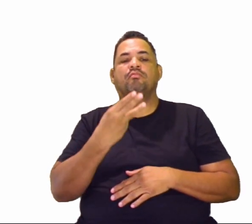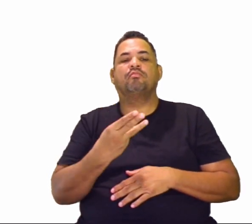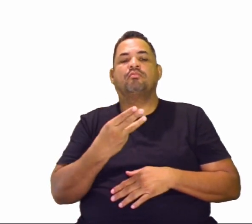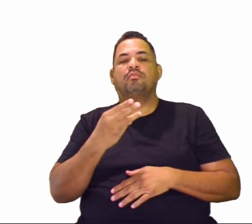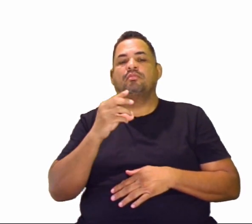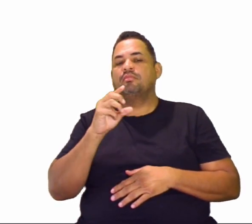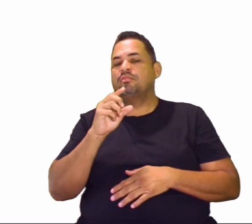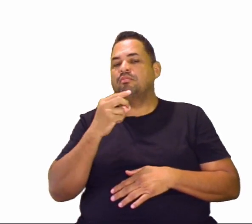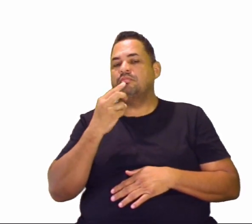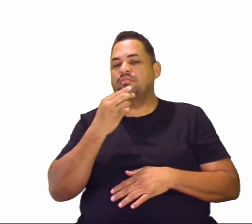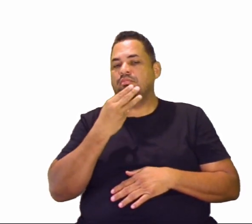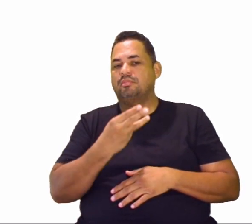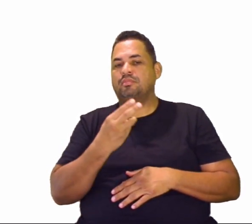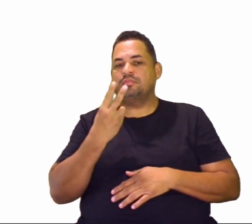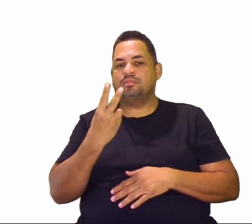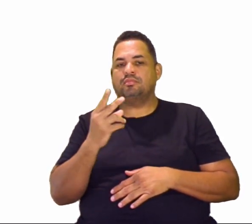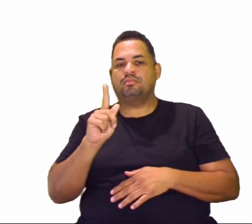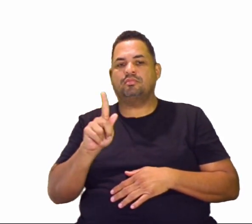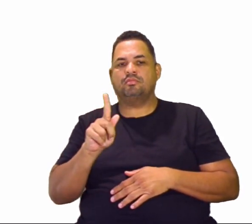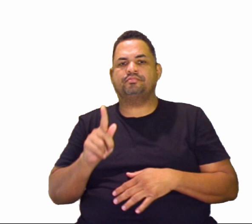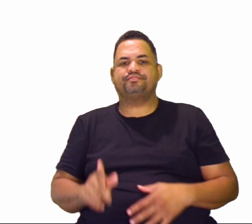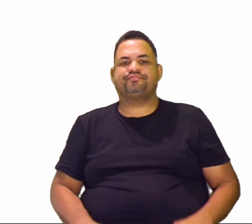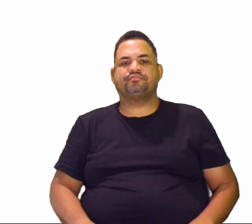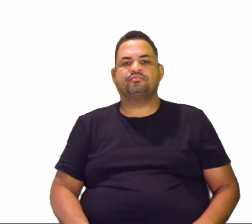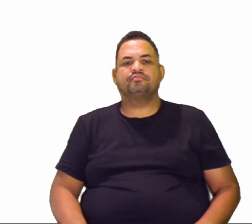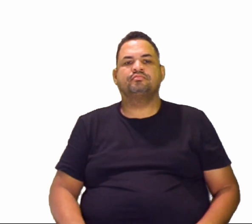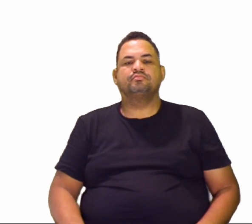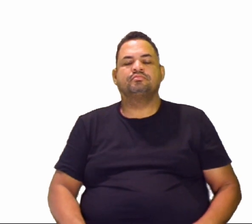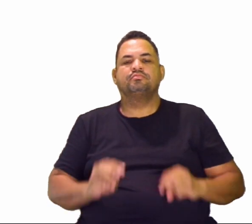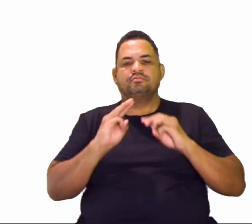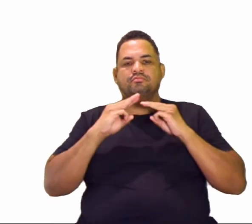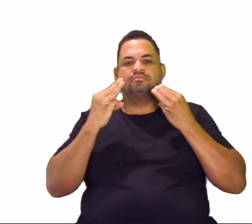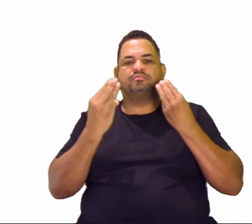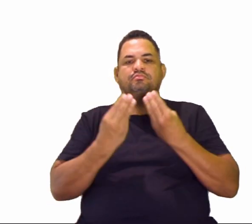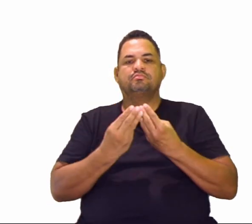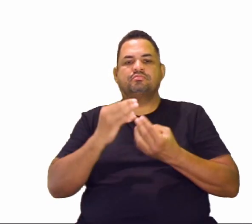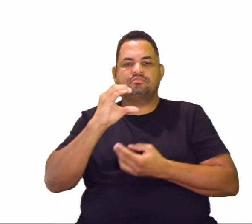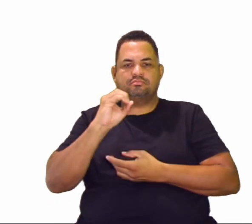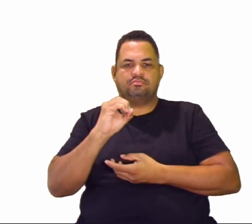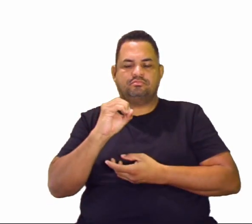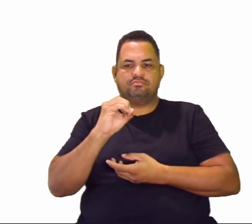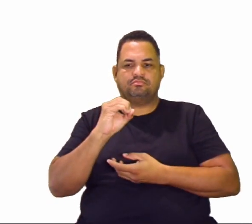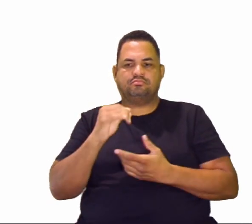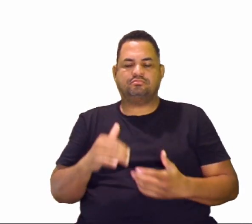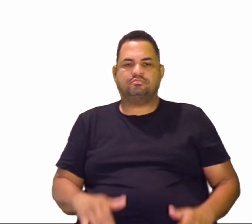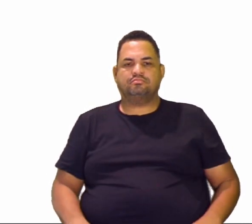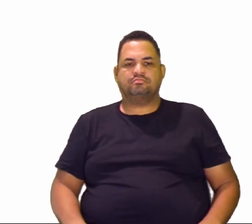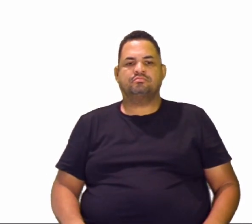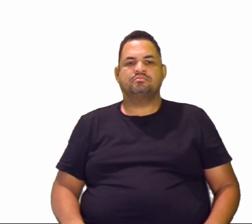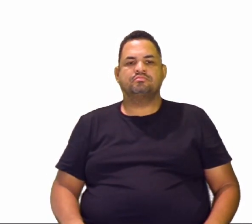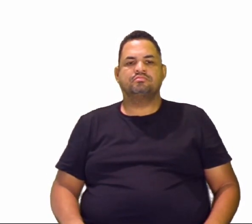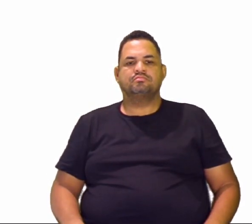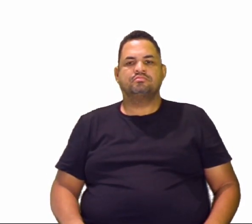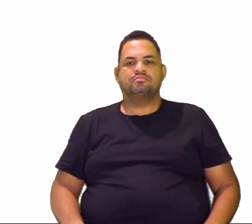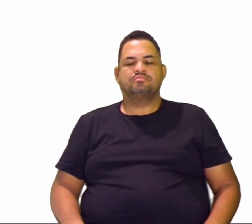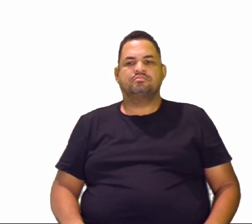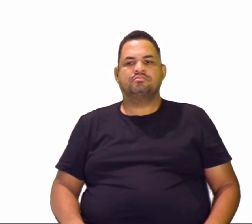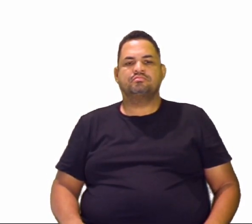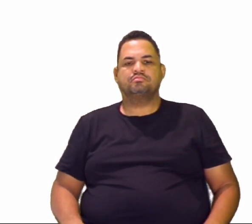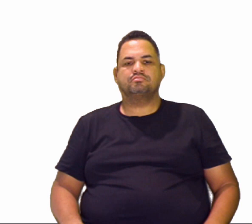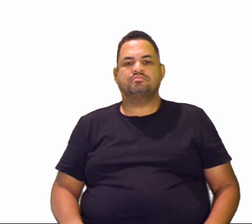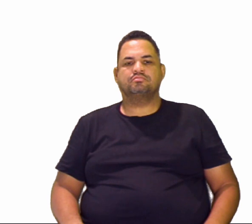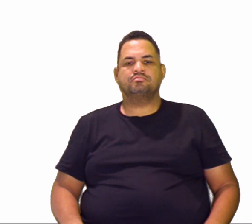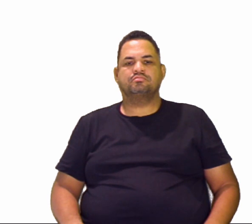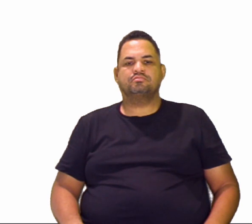32 gramas, então essas 32 gramas aqui é a massa molar do oxigênio. E sendo um gás na